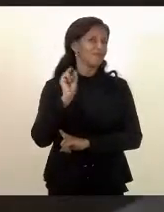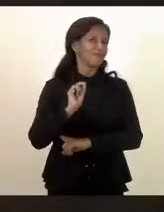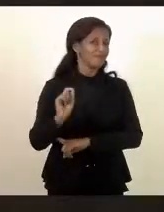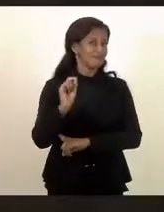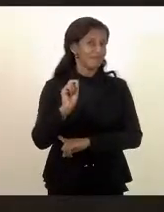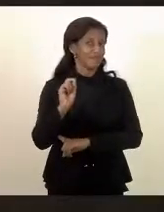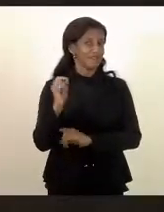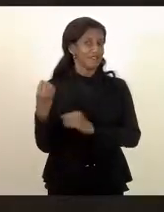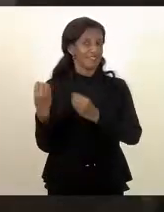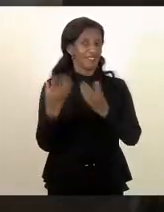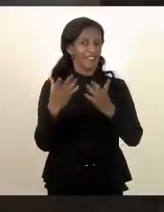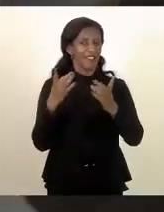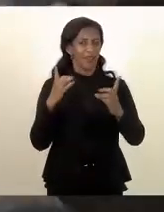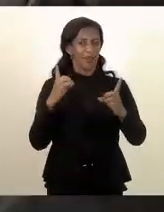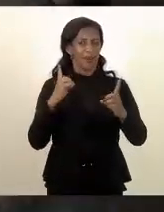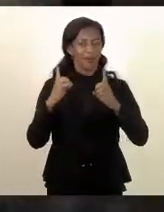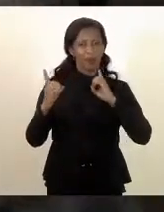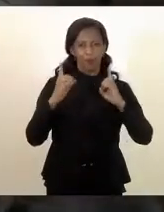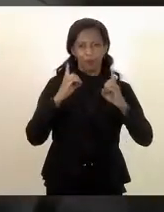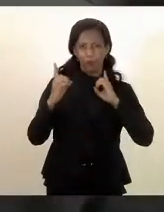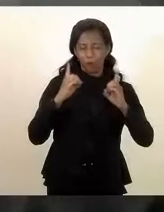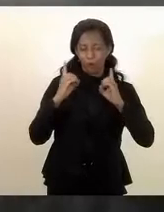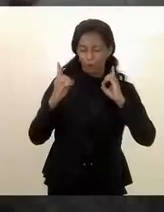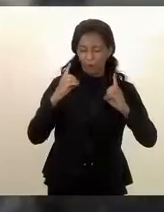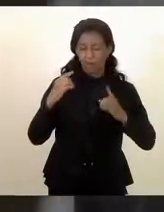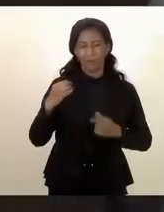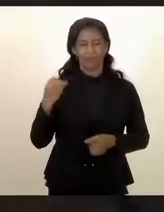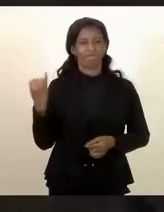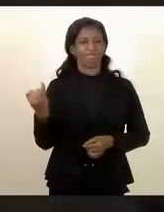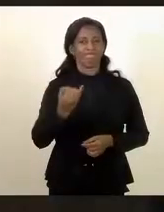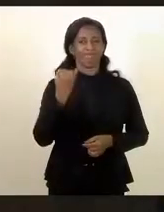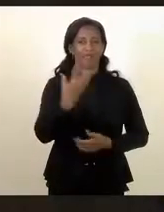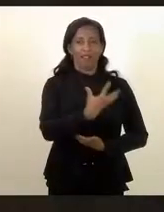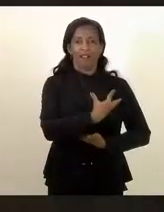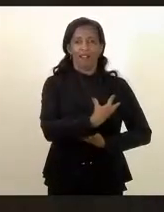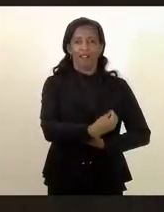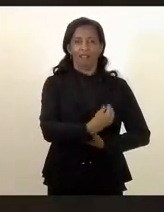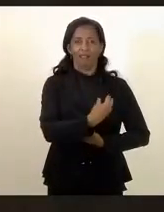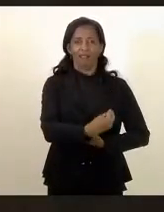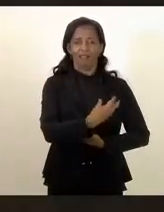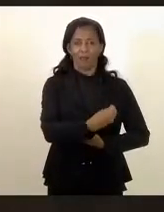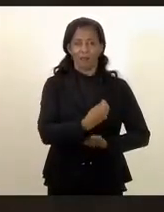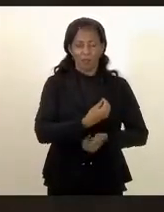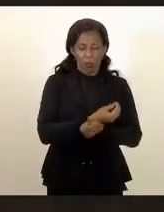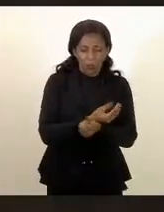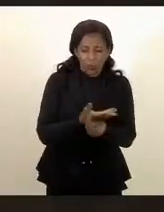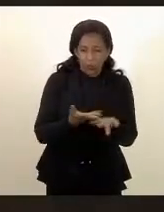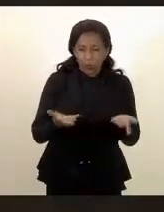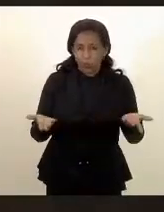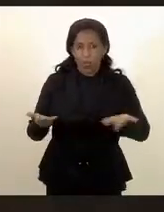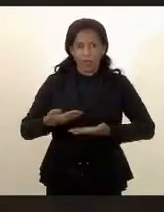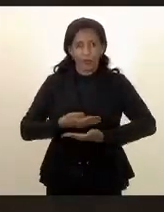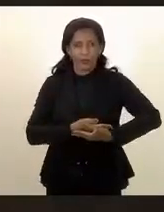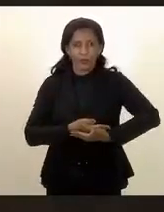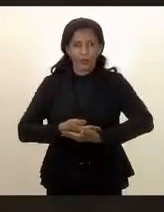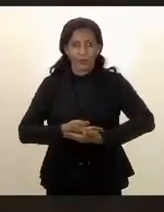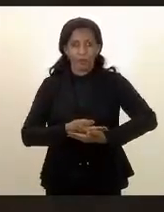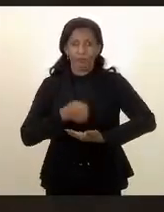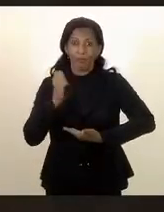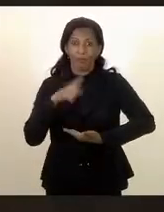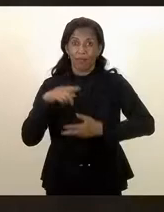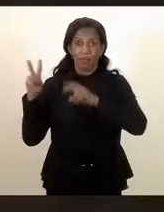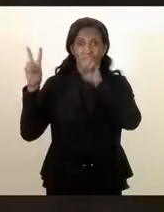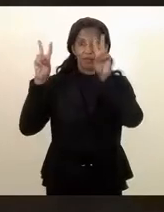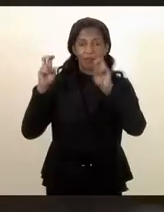traz um debate fundamental sobre o aleitamento materno esse é um tema importante